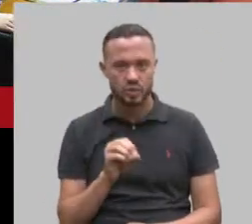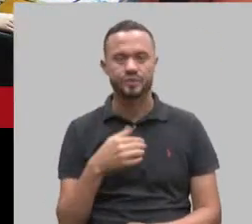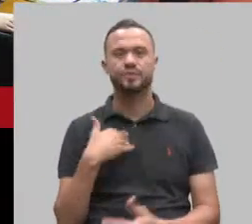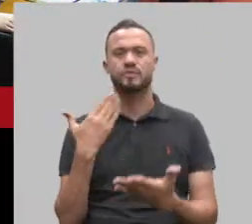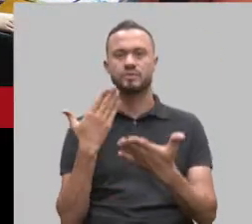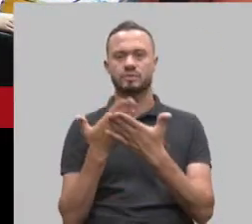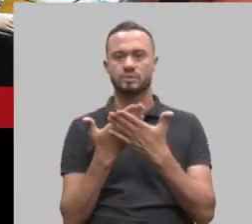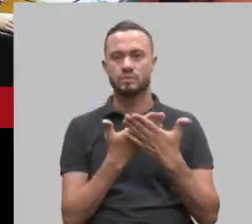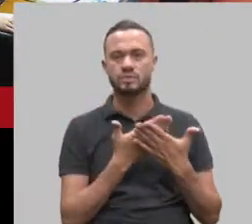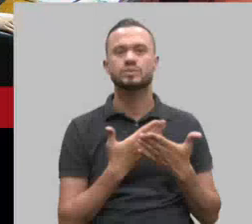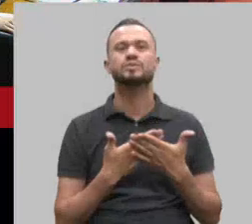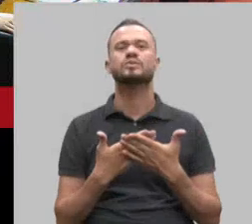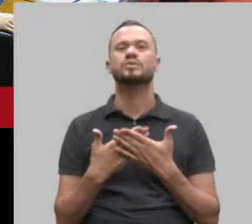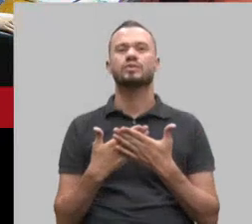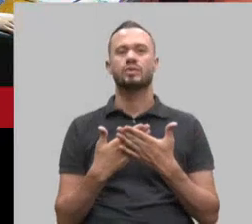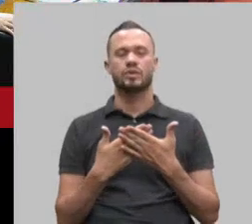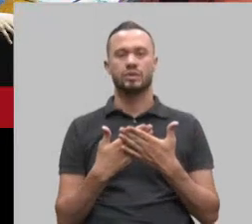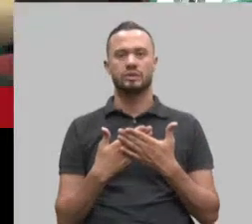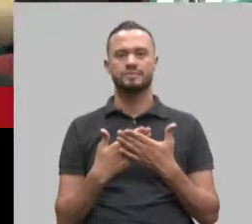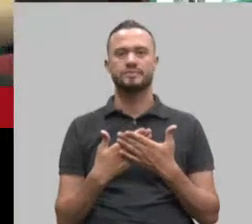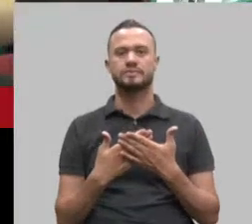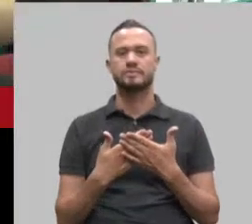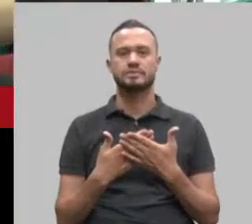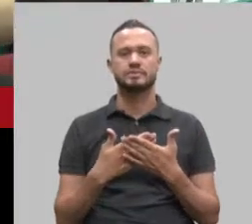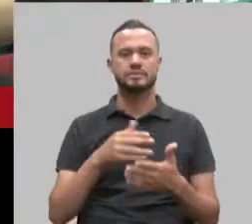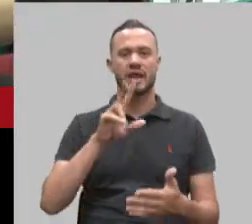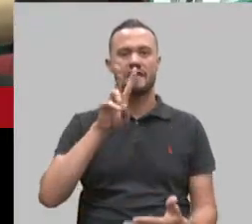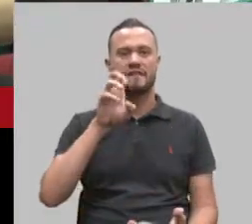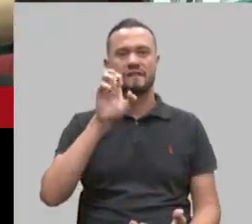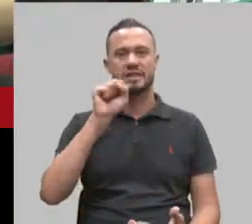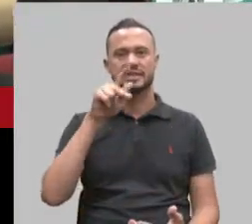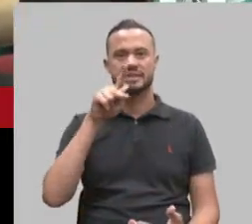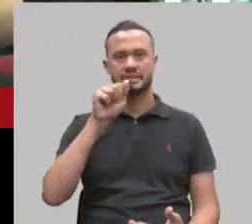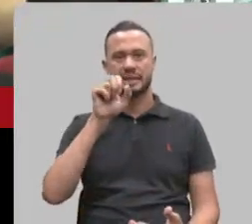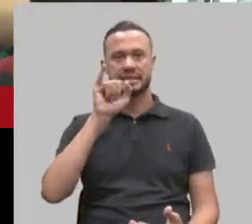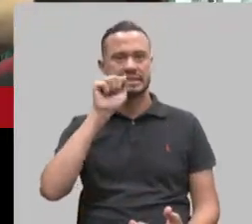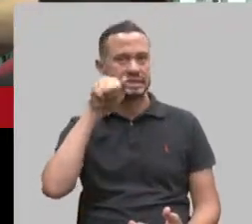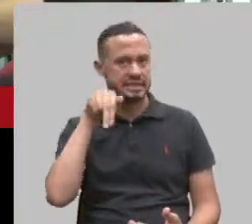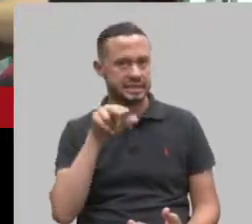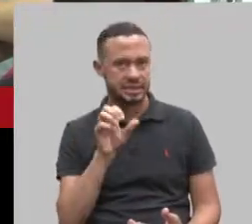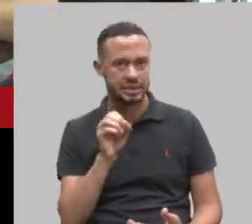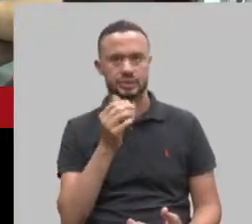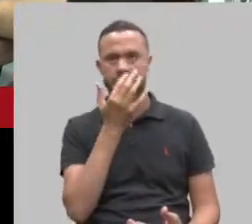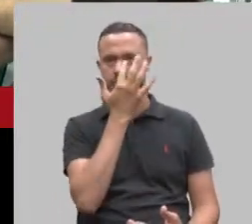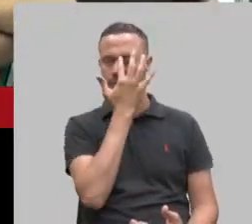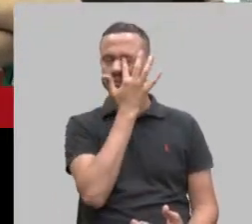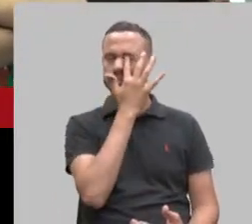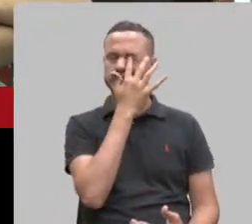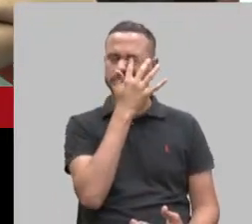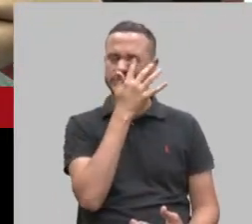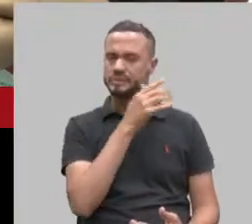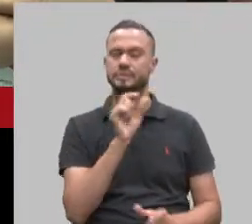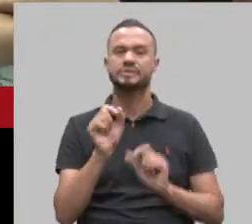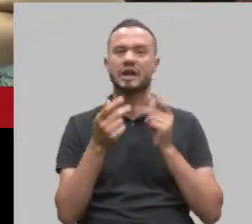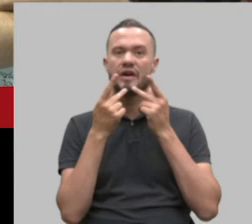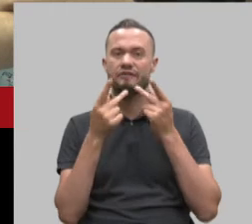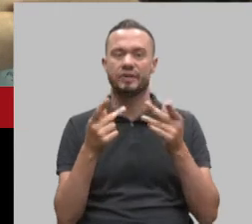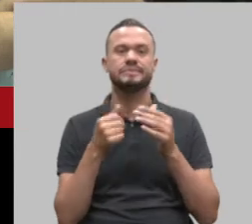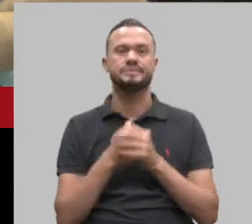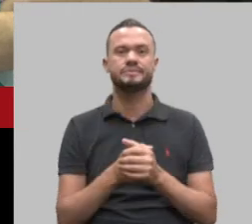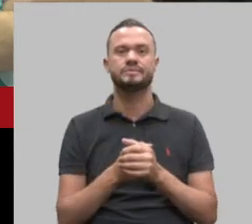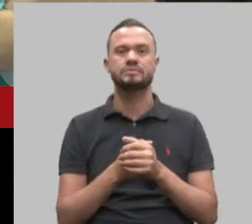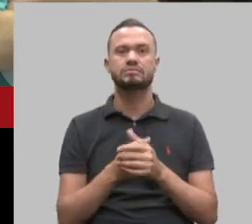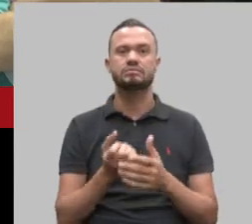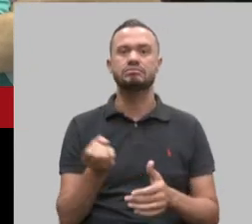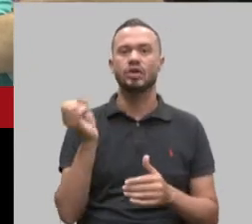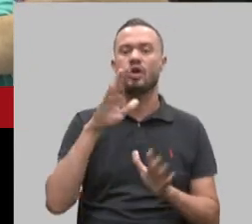Padre Jé sanab de Vespasiano representando o Polo Metropolitano o que eu quero falar é o seguinte com esses novos itinerários